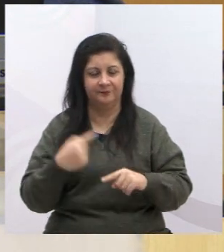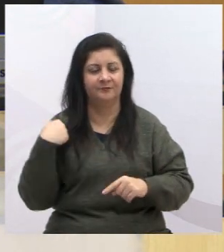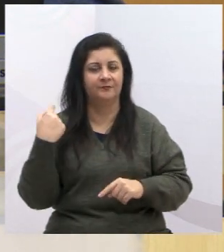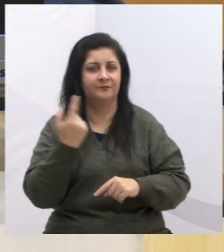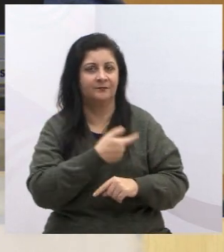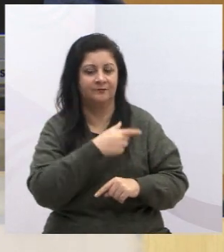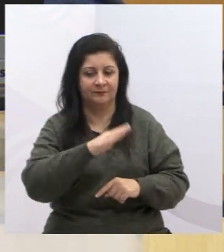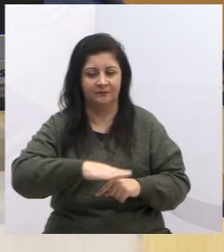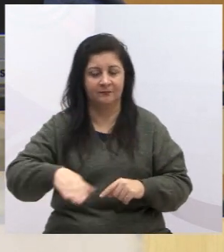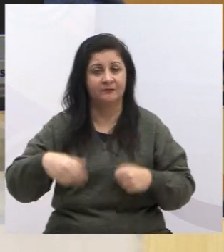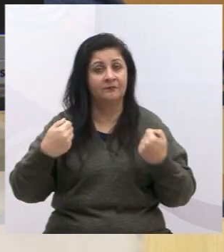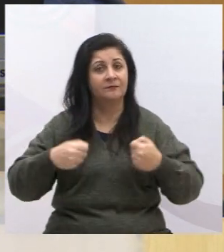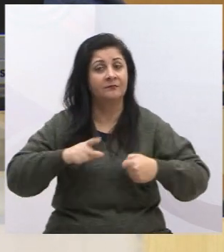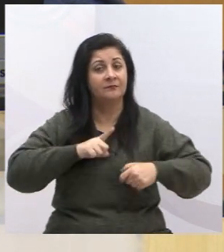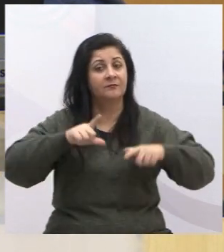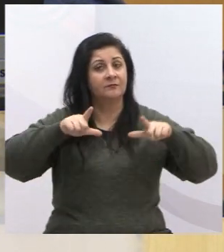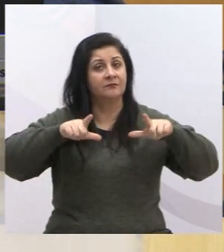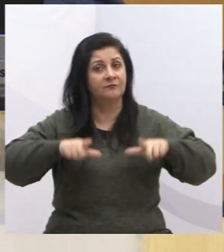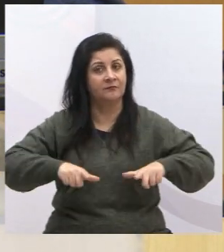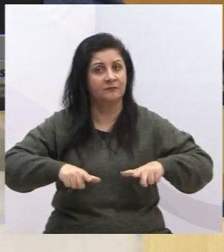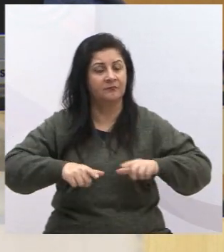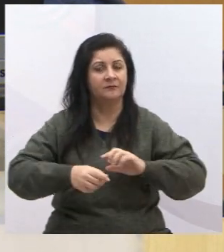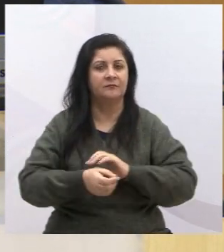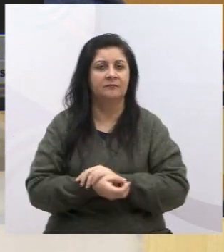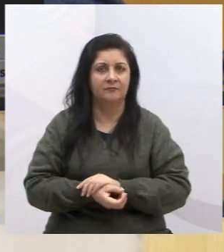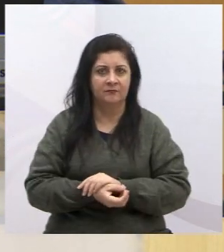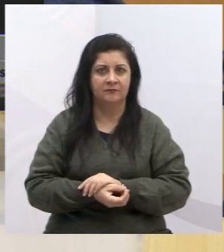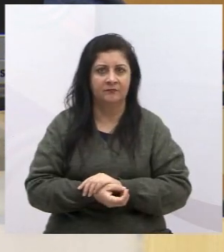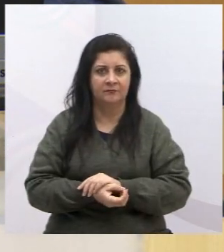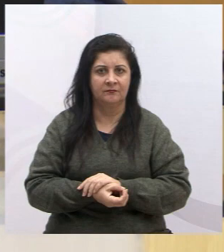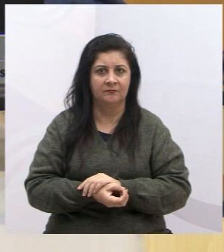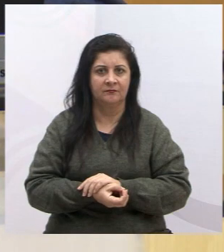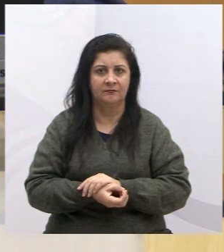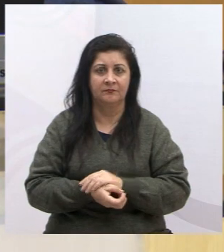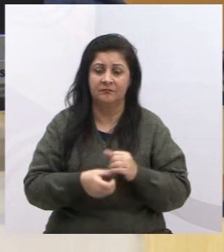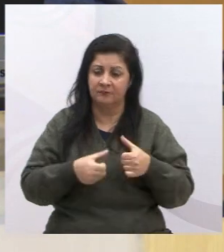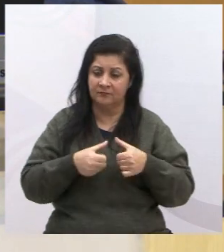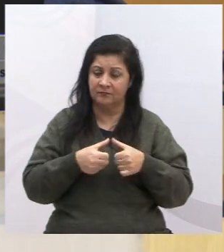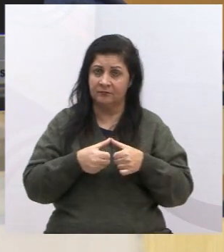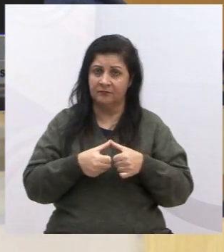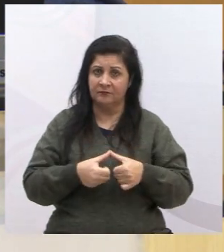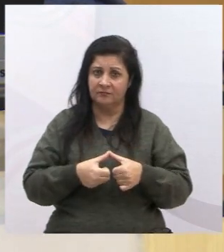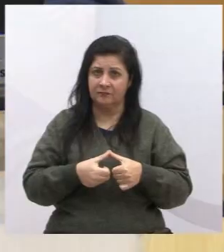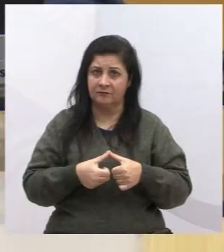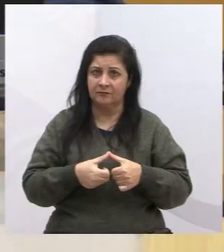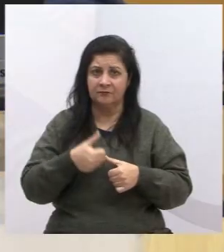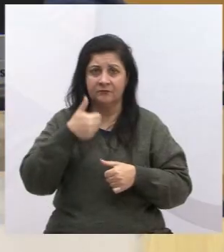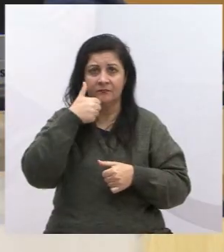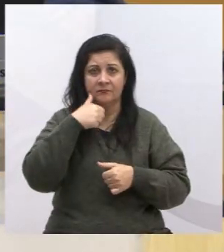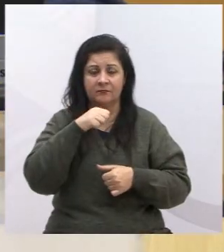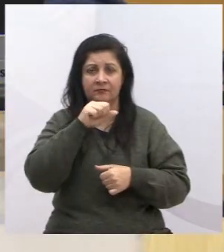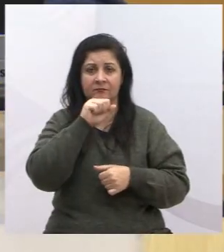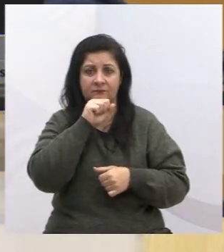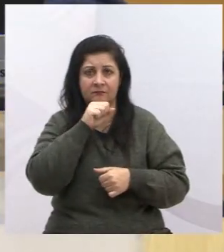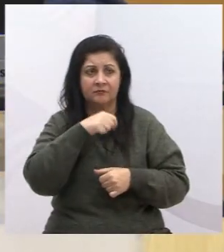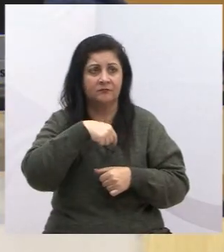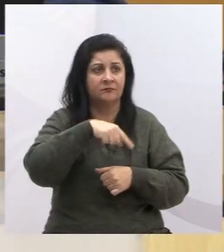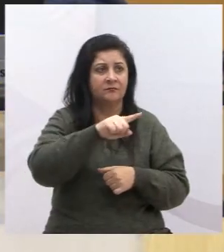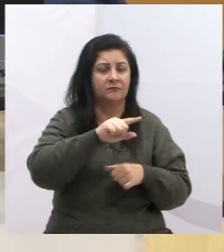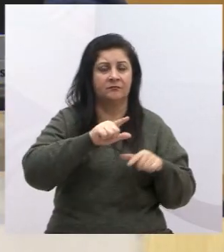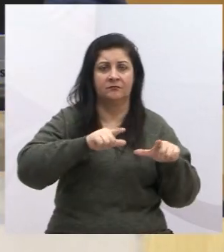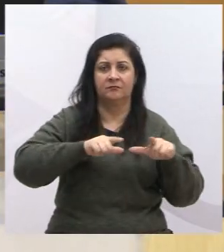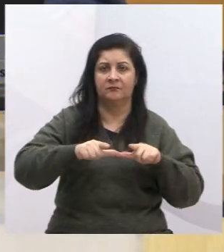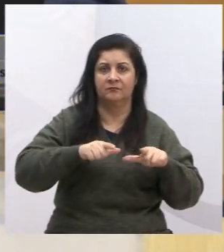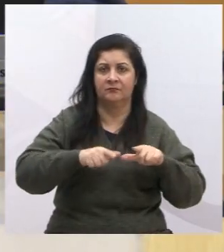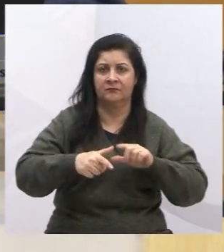precisam ter um local adequado para poder ficar enquanto as suas mães, elas vão ao trabalho.